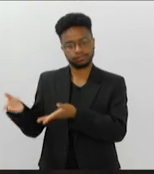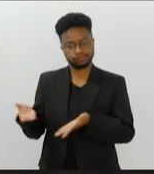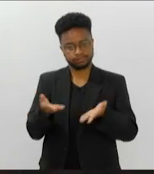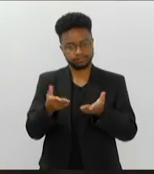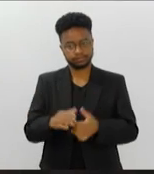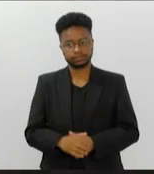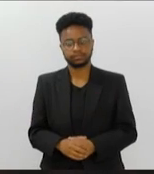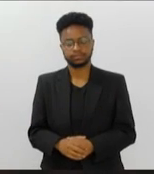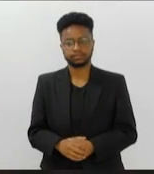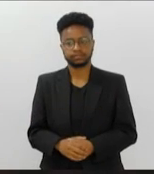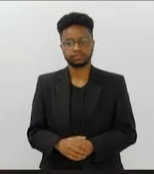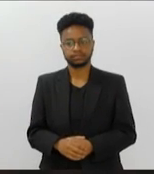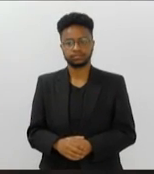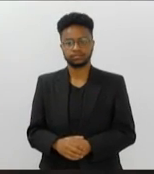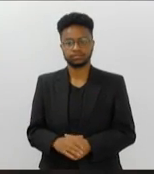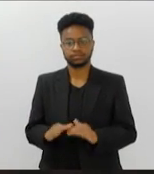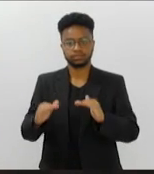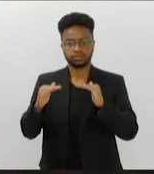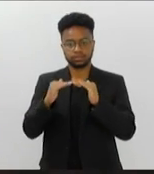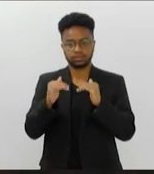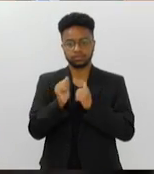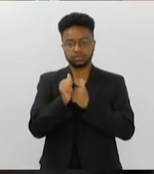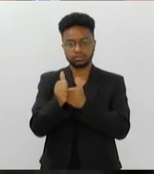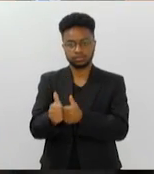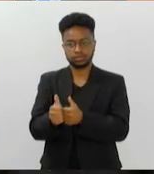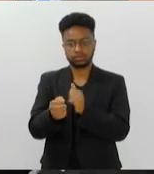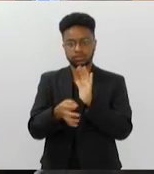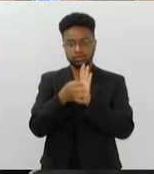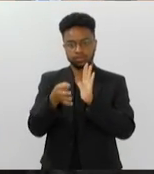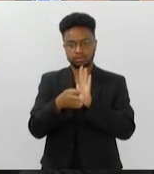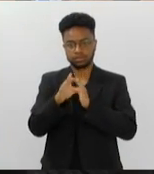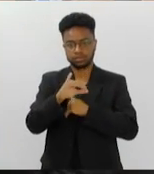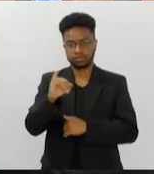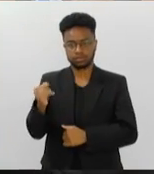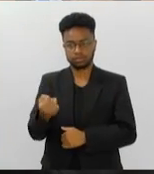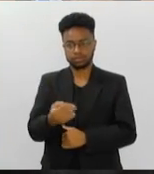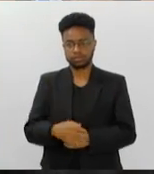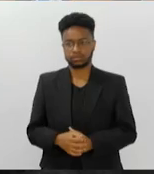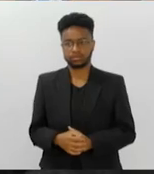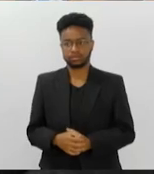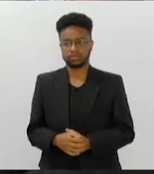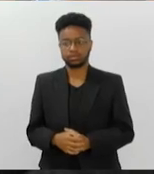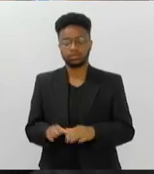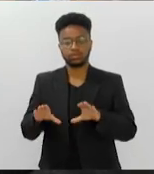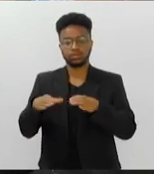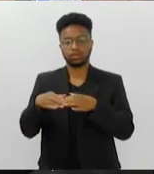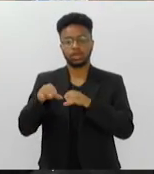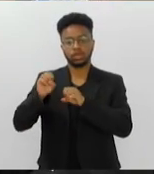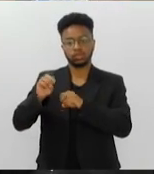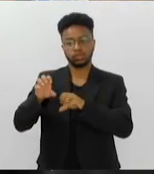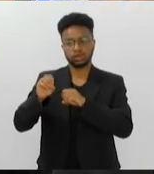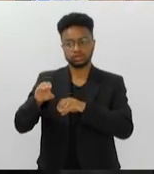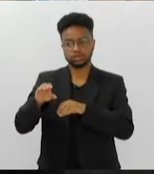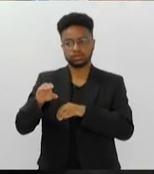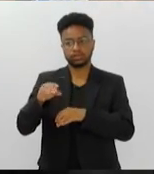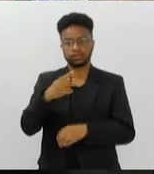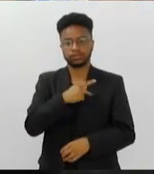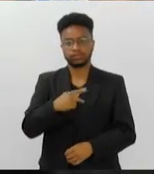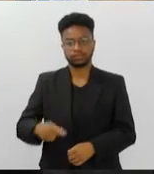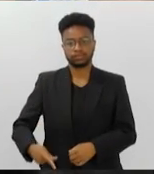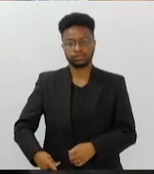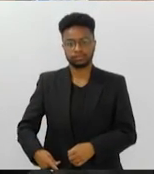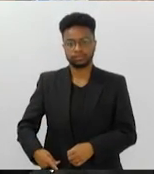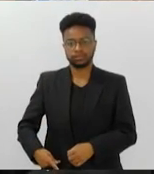ensejo que já está aí. Favorável, presidente, acompanhando o parecer da CCJ. Muito obrigado. Pela Comissão de Educação, nosso